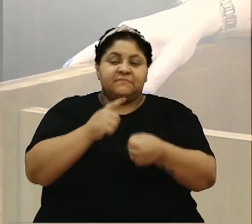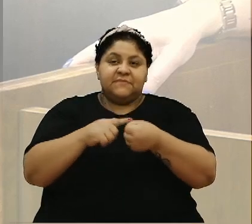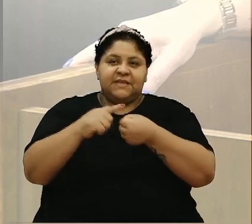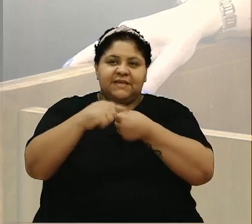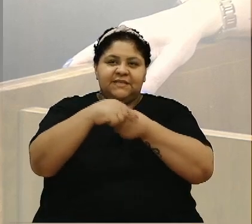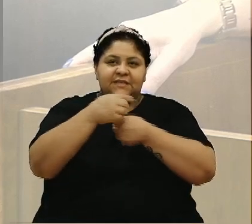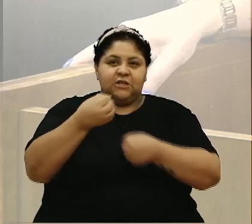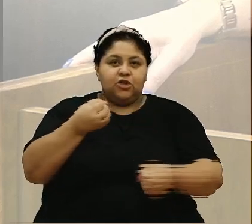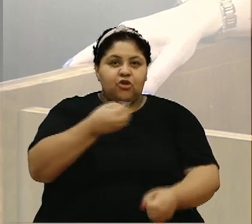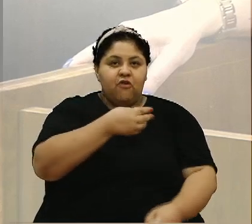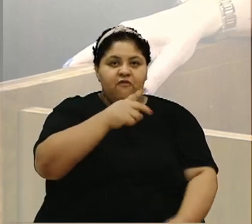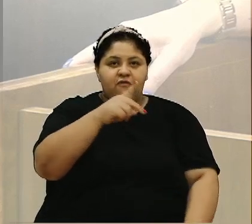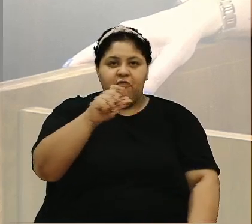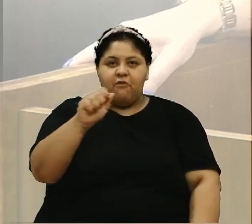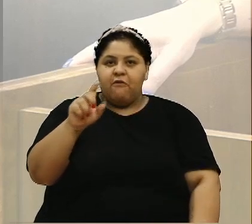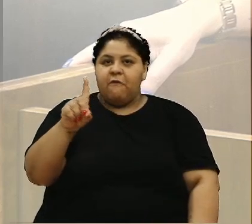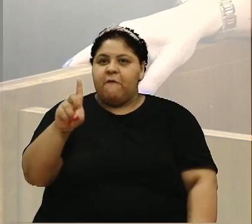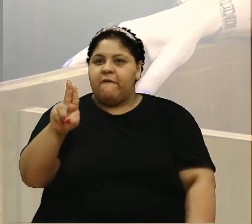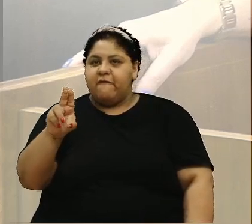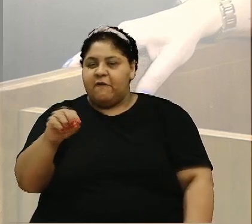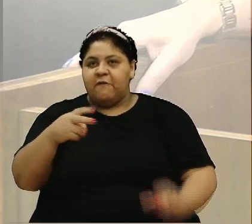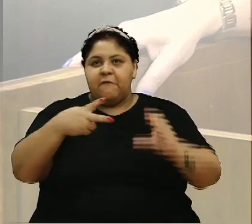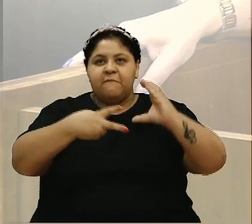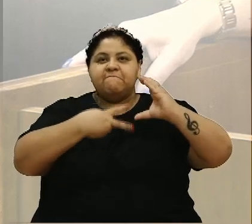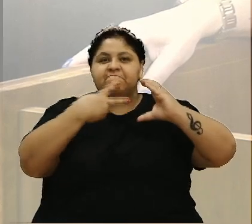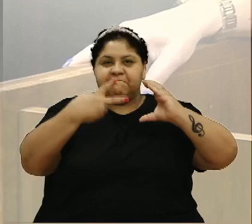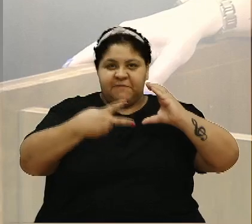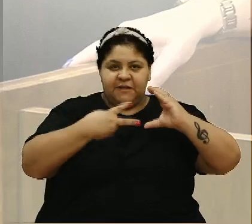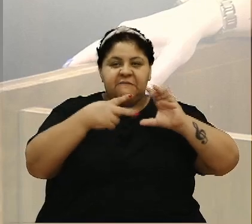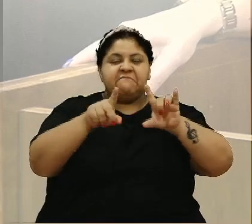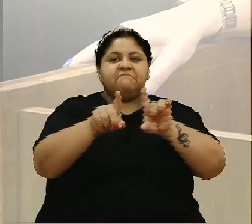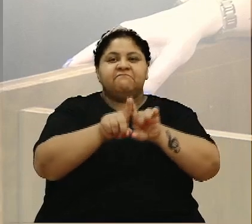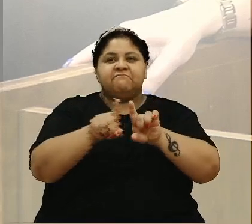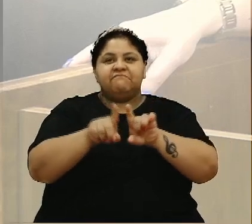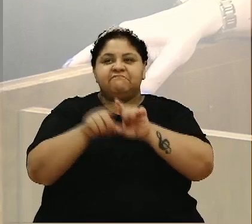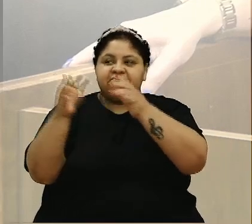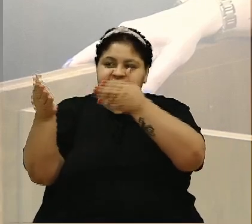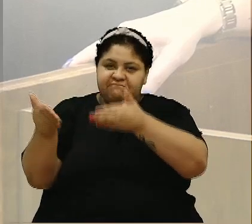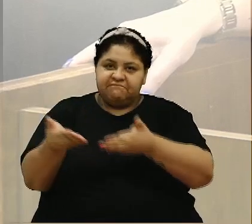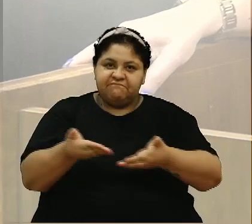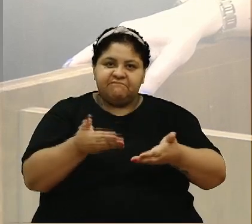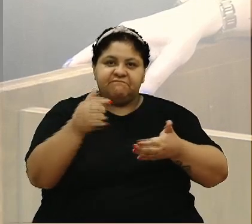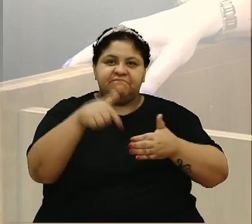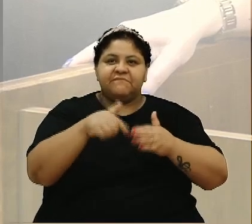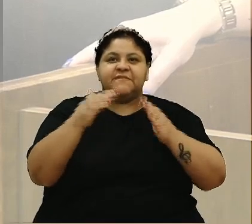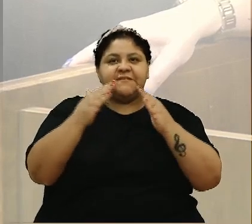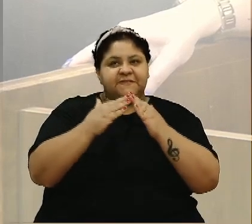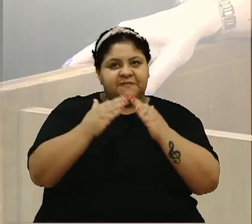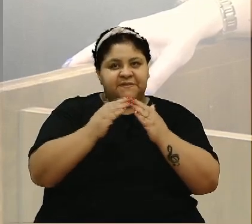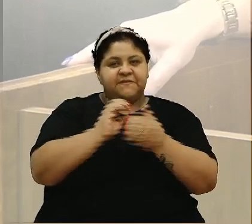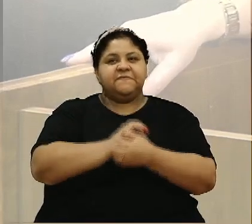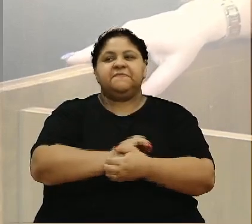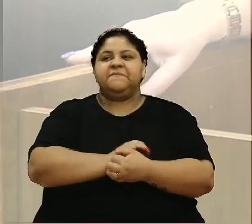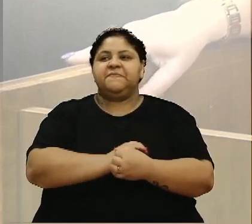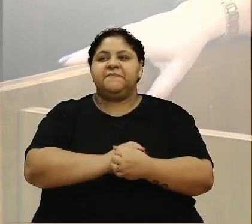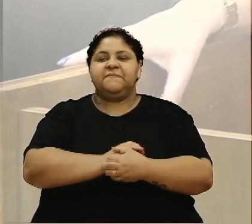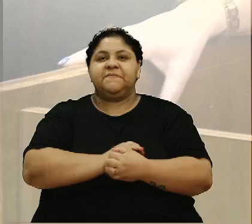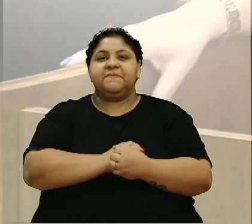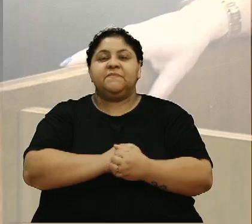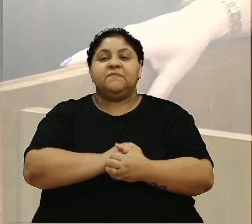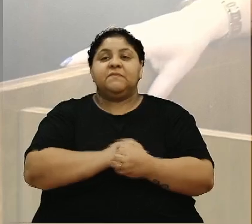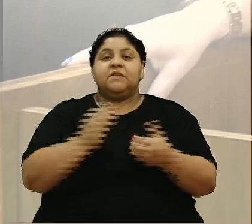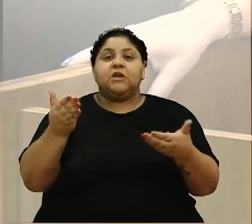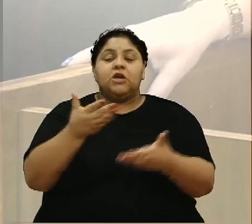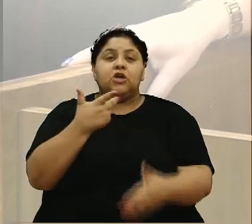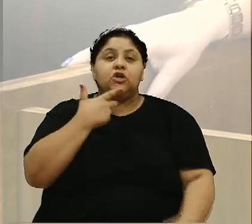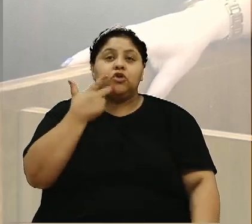Pádua, o pessoal da Câmara também, de vereadores. Sejam bem-vindos à nossa casa. Hoje eu vou falar